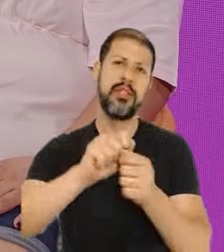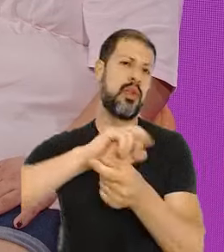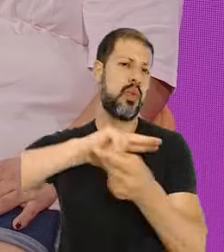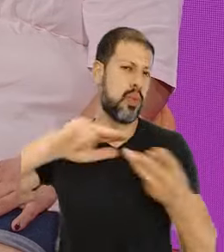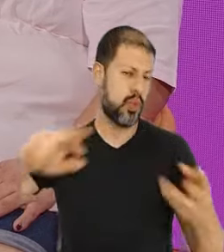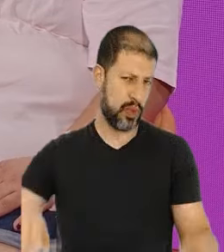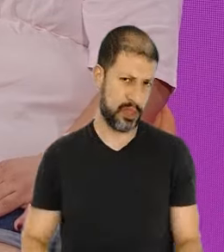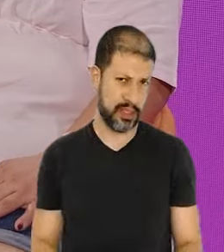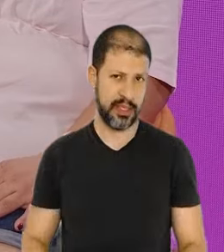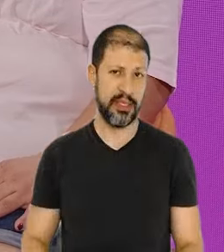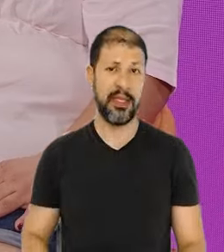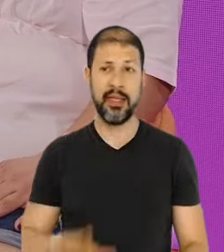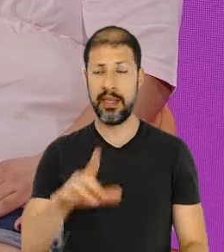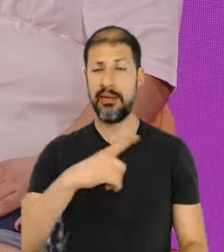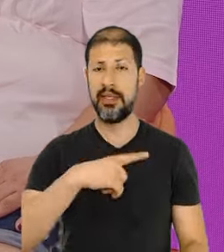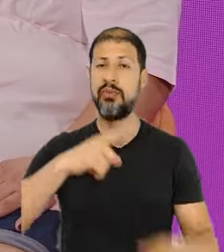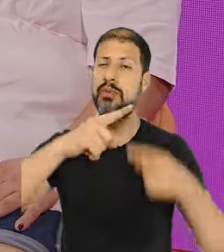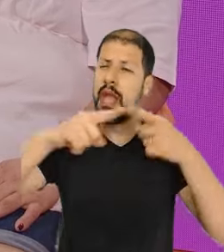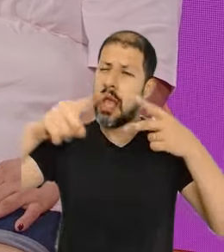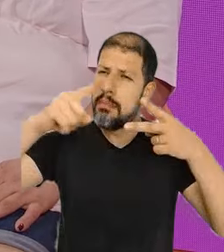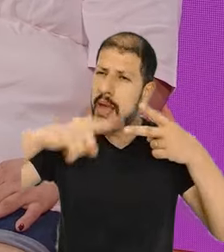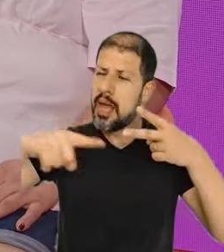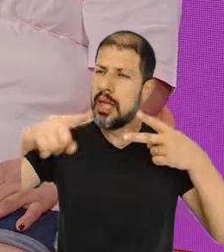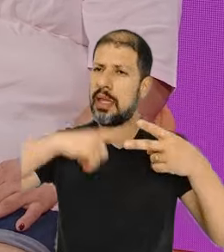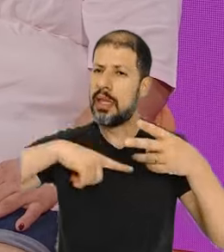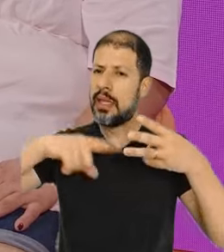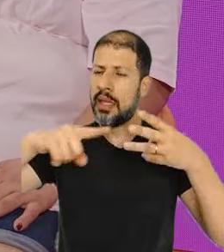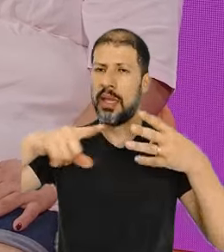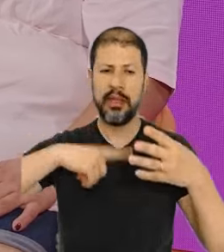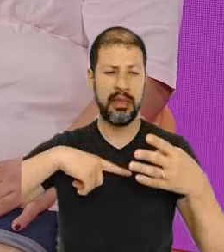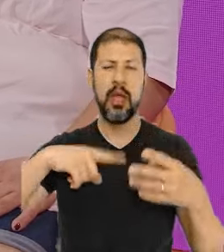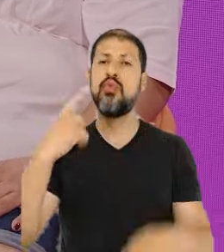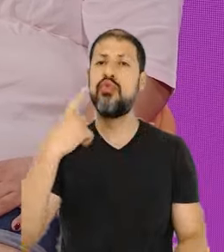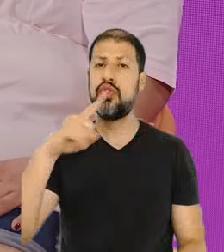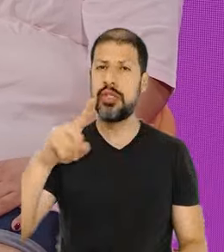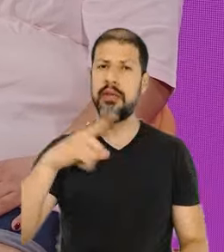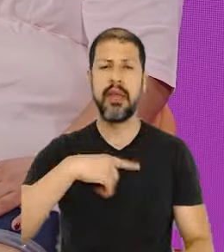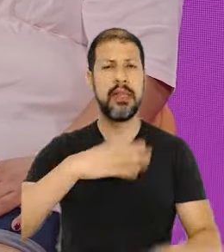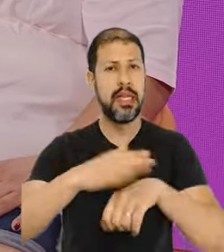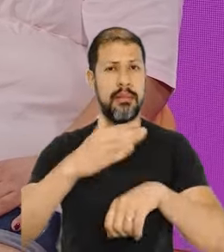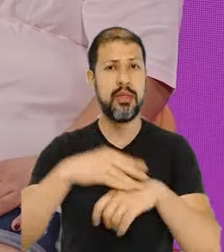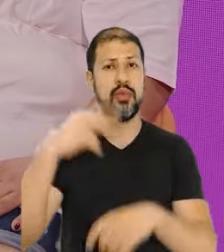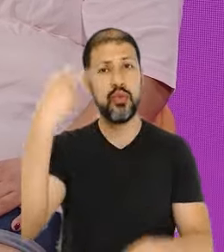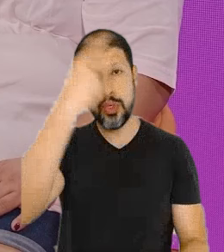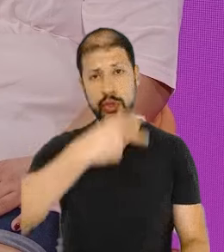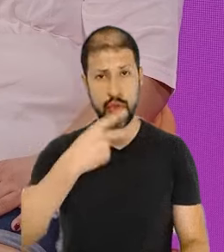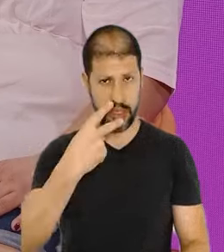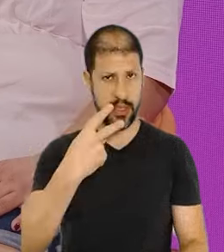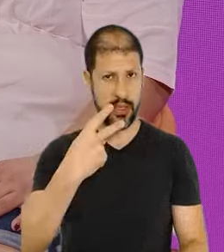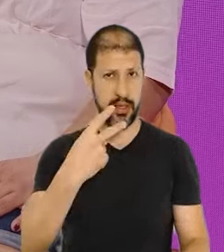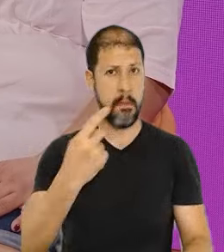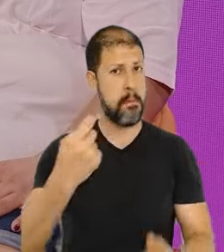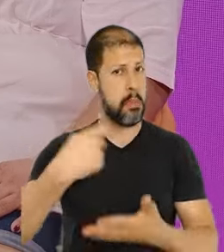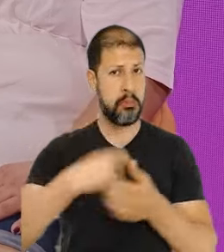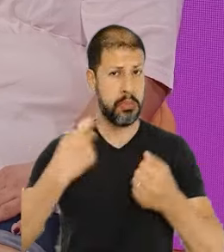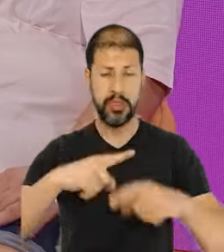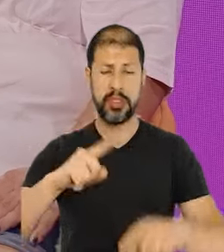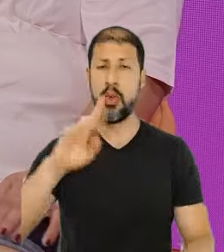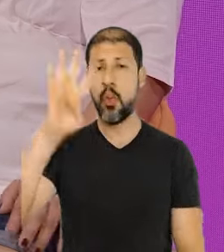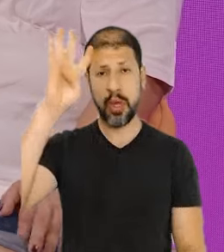coisa então uma vez por semana eu faço um treinamento com eles de 2 horas não remunerado tá todas as